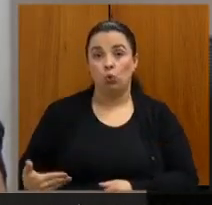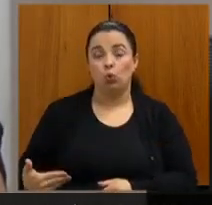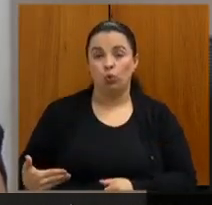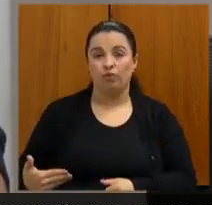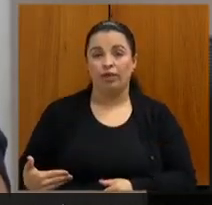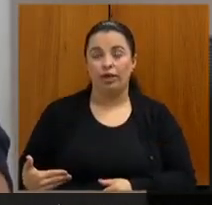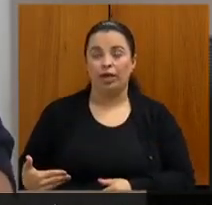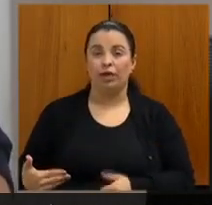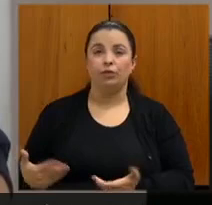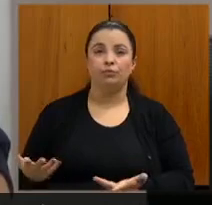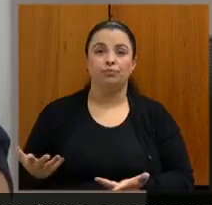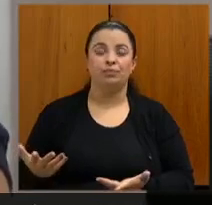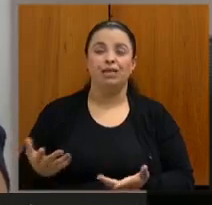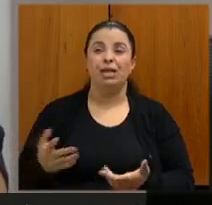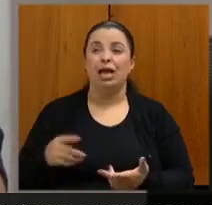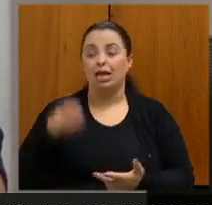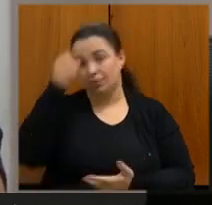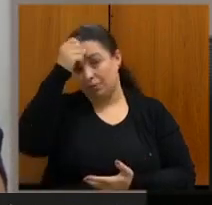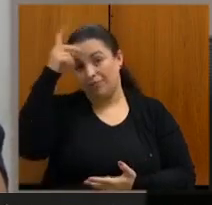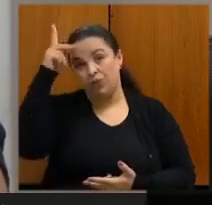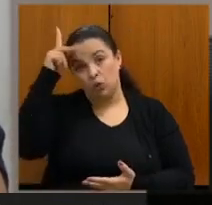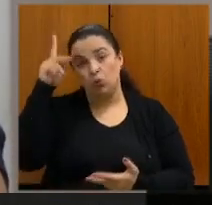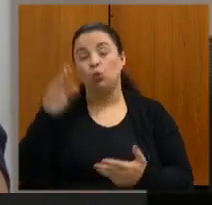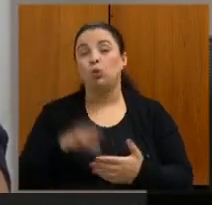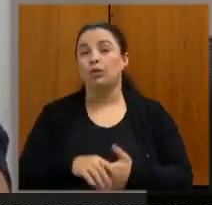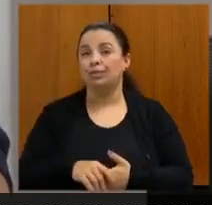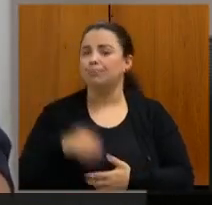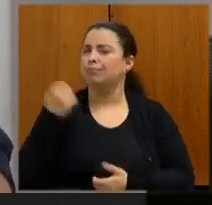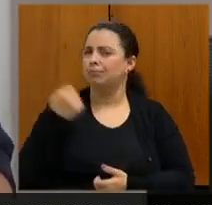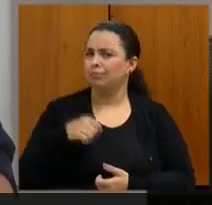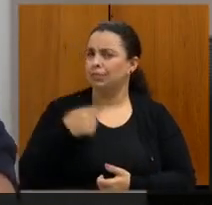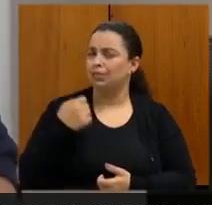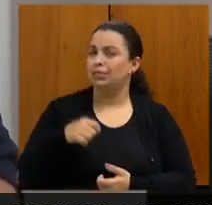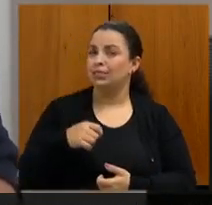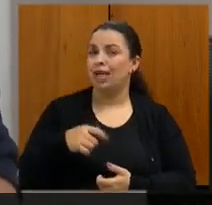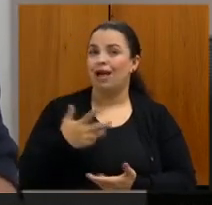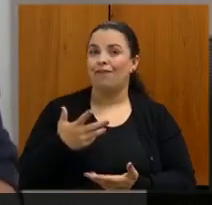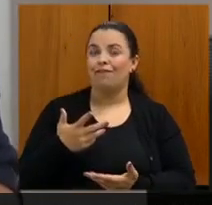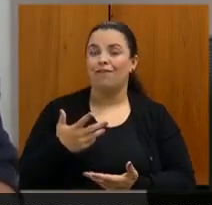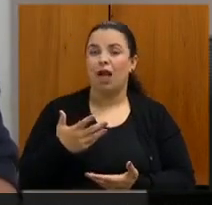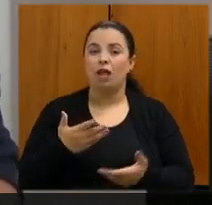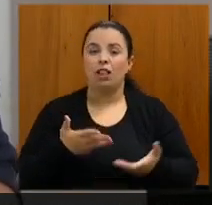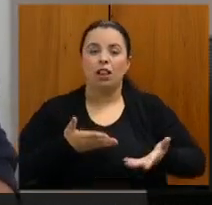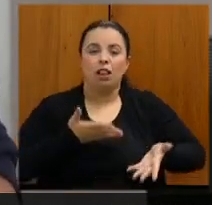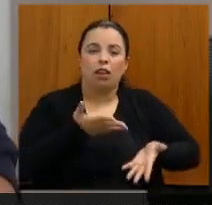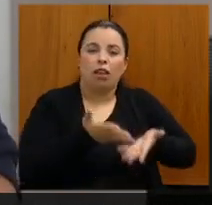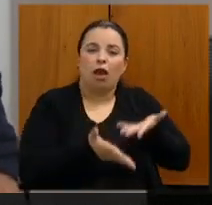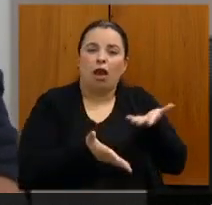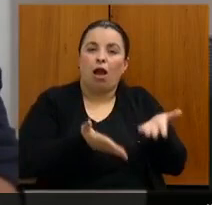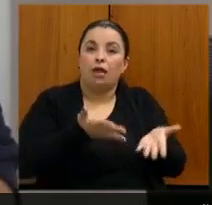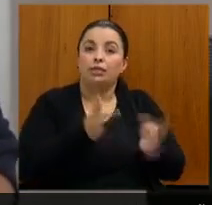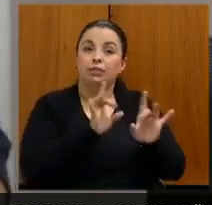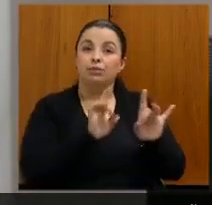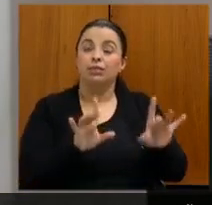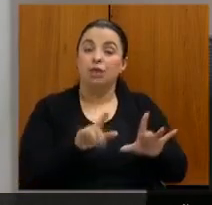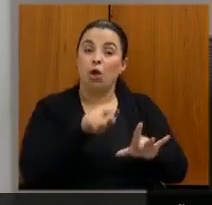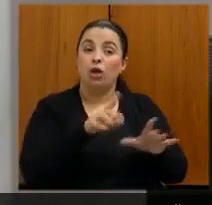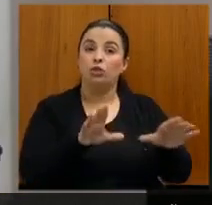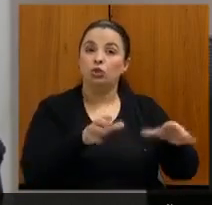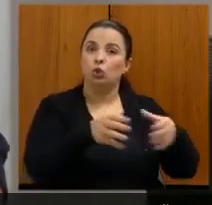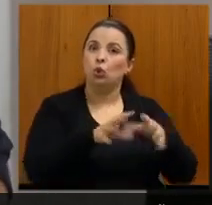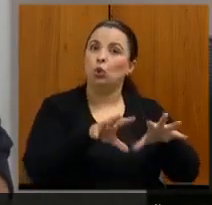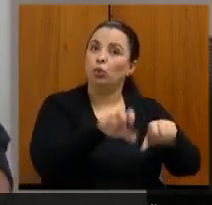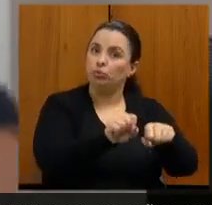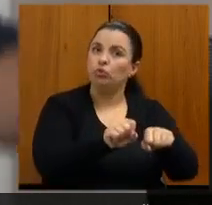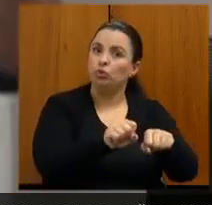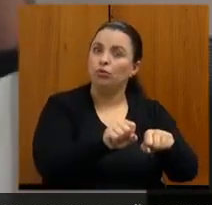do estado às prefeituras deveriam carregar água na Peneira para as ocupações porque se